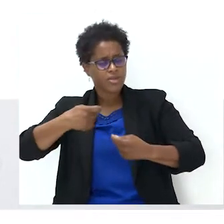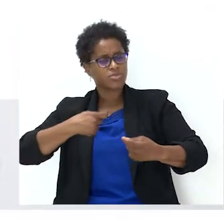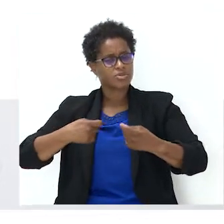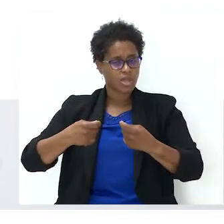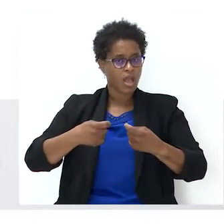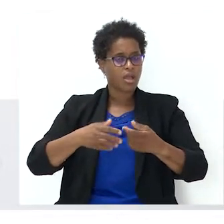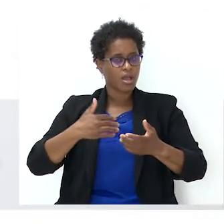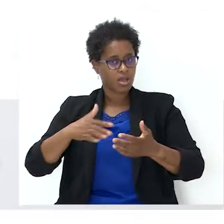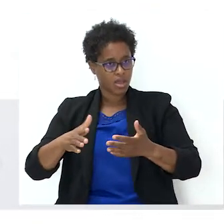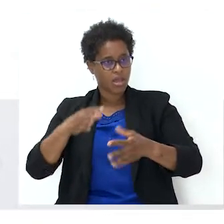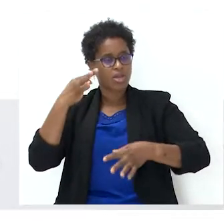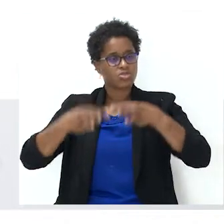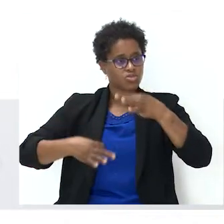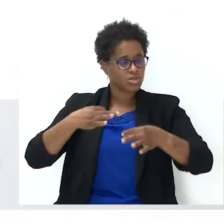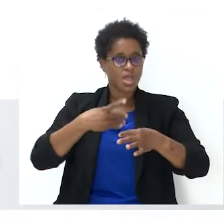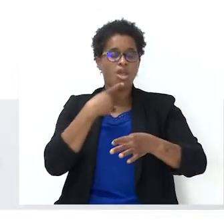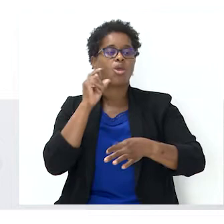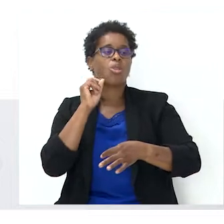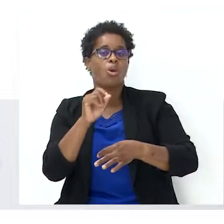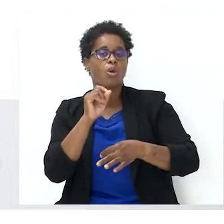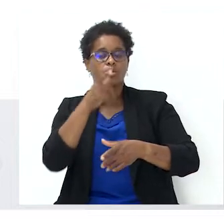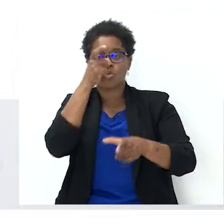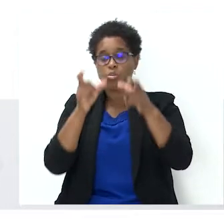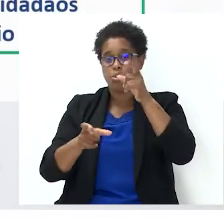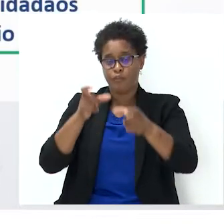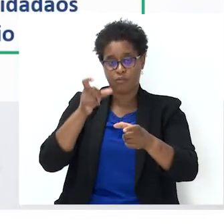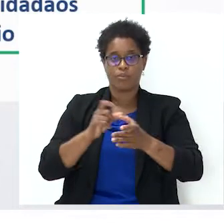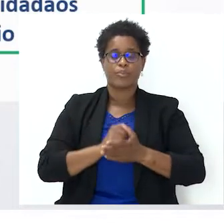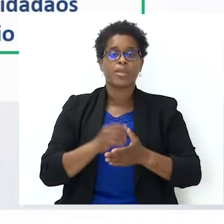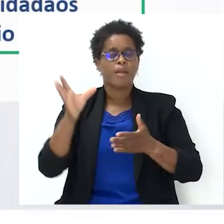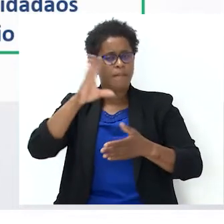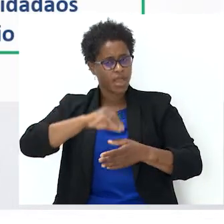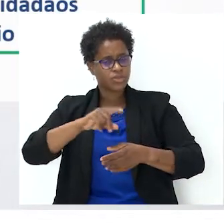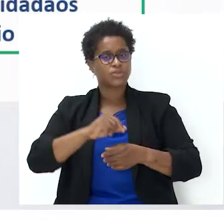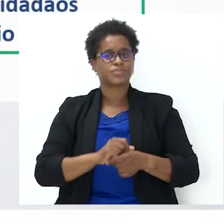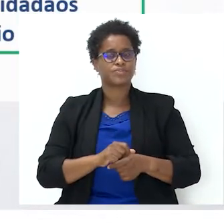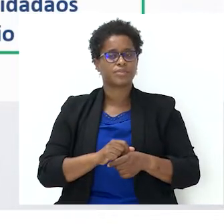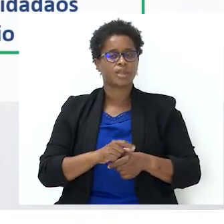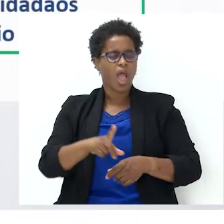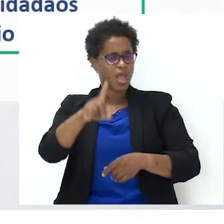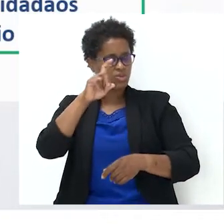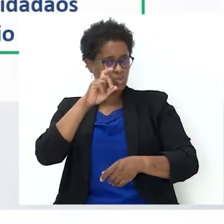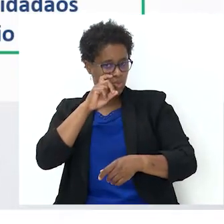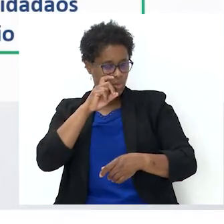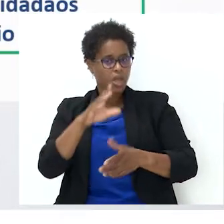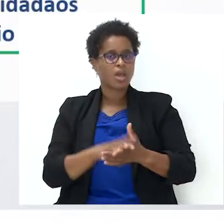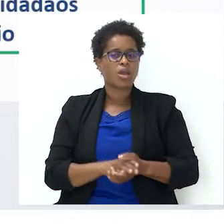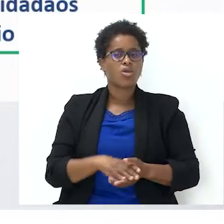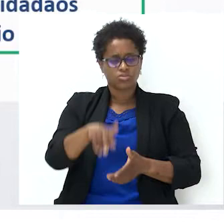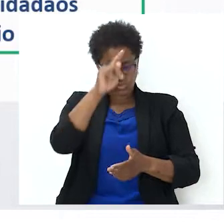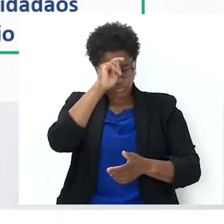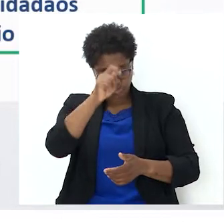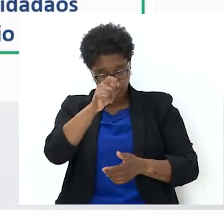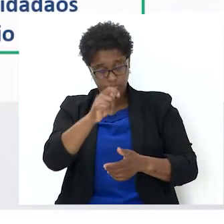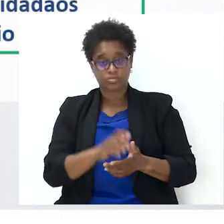a justiça em nome do povo. Mas, assegurar o